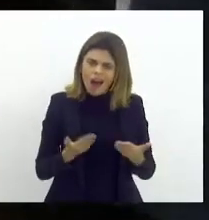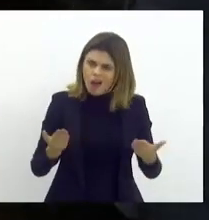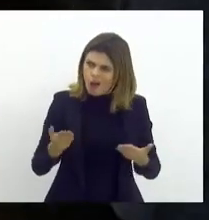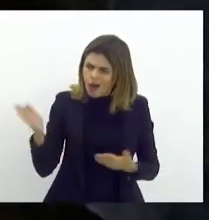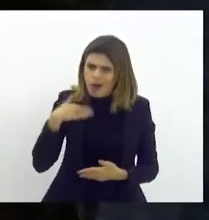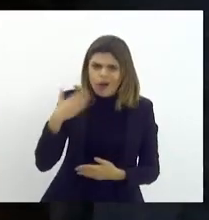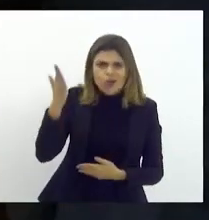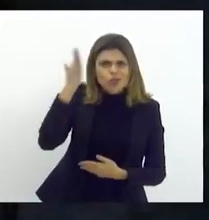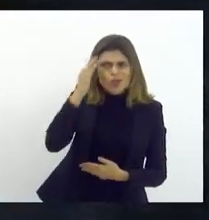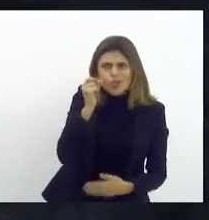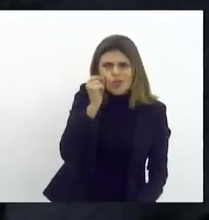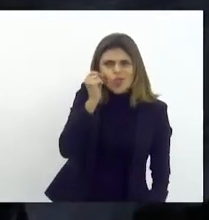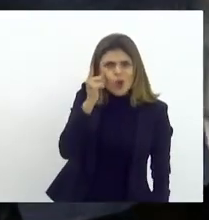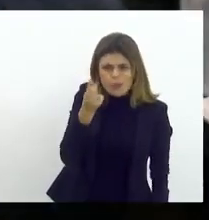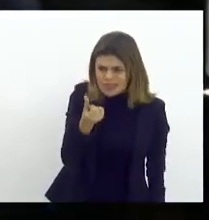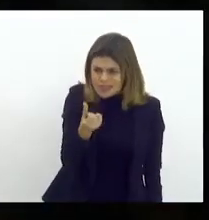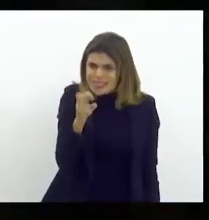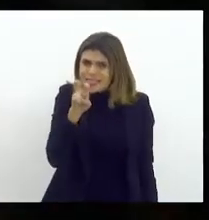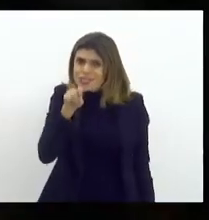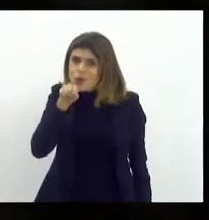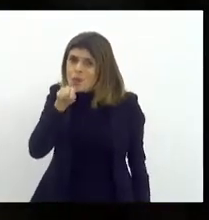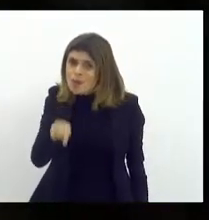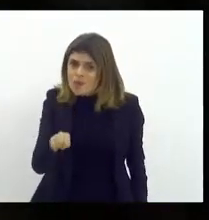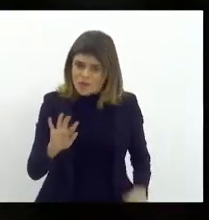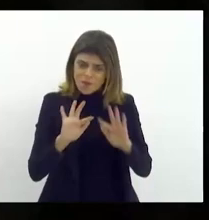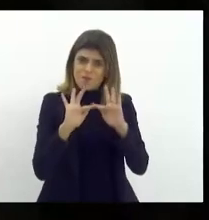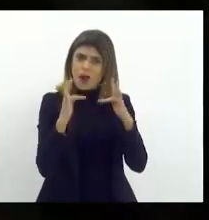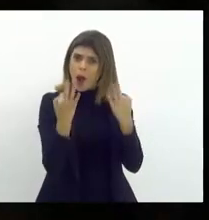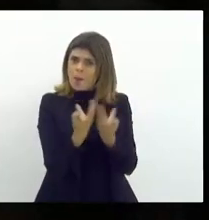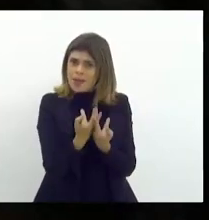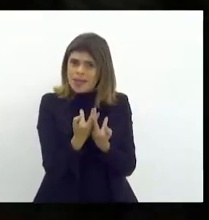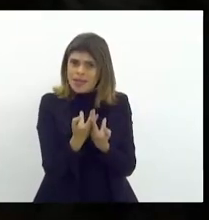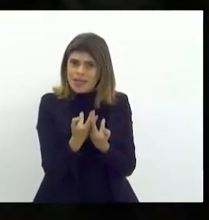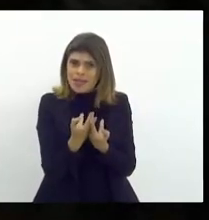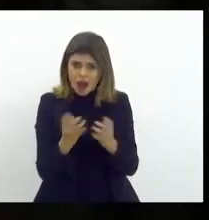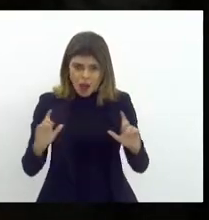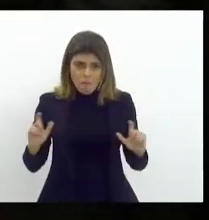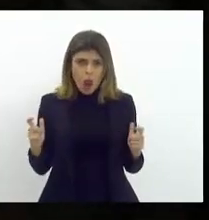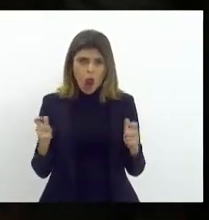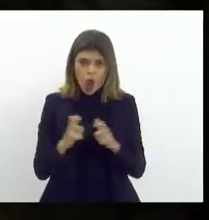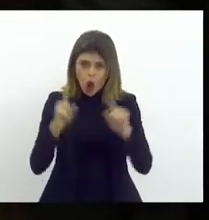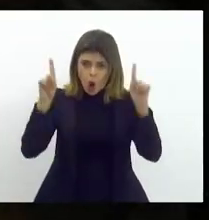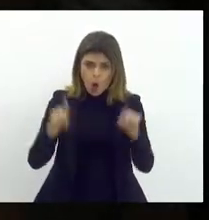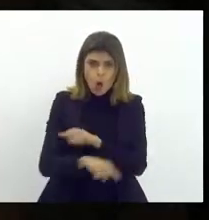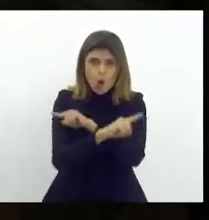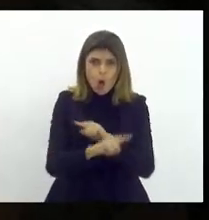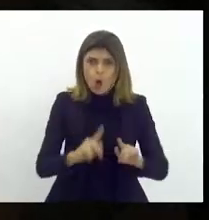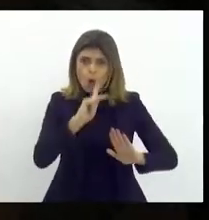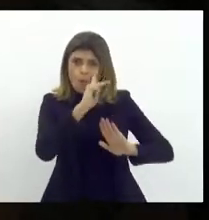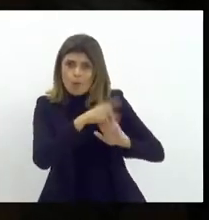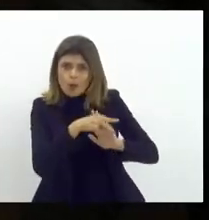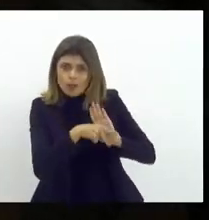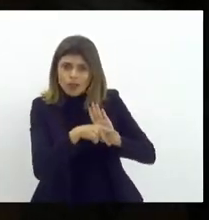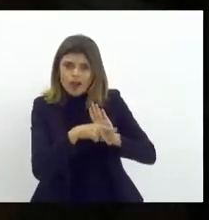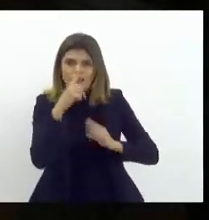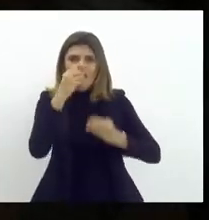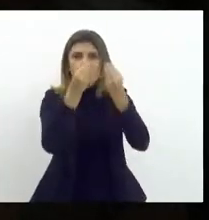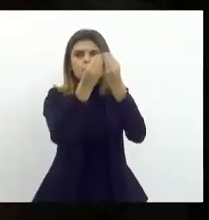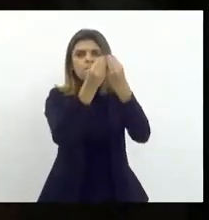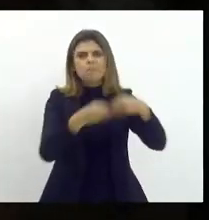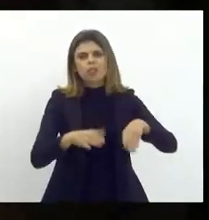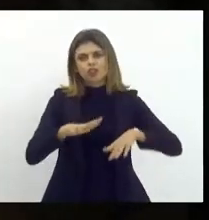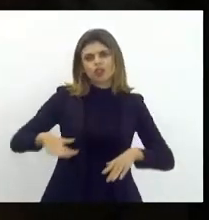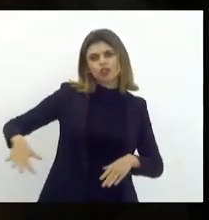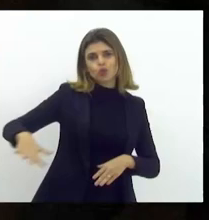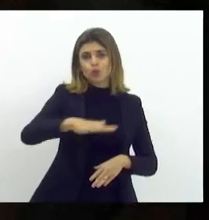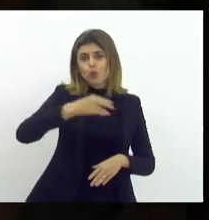as 65 mil famílias que vão ficar sem esse benefício nós vamos que vão ser atingidos